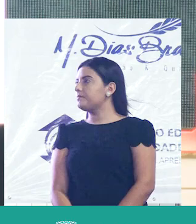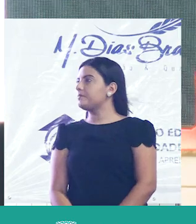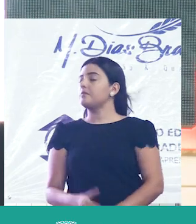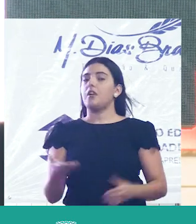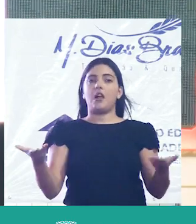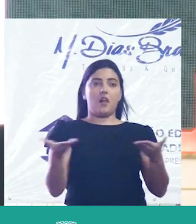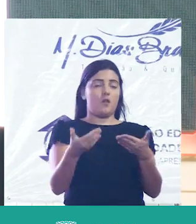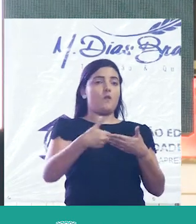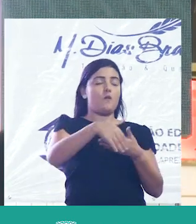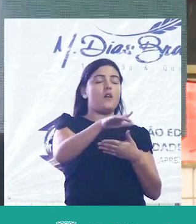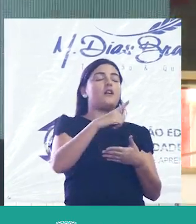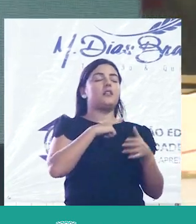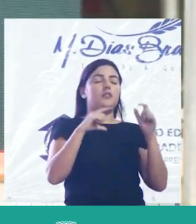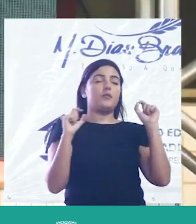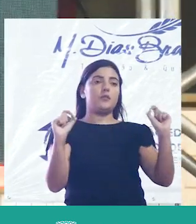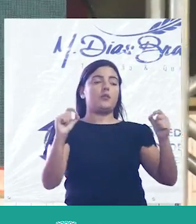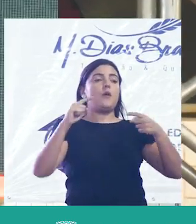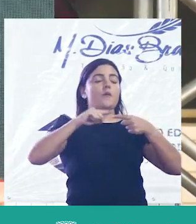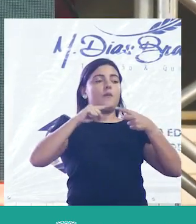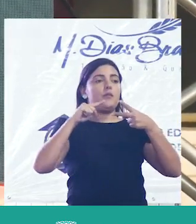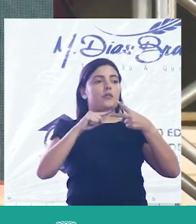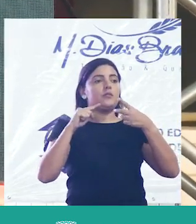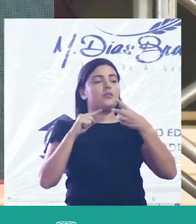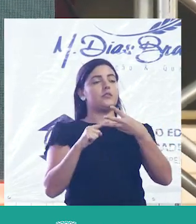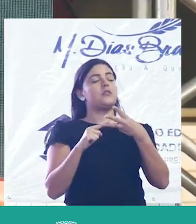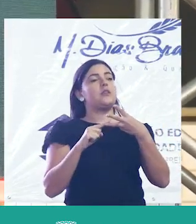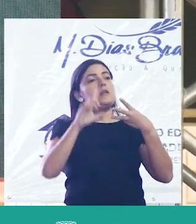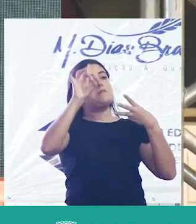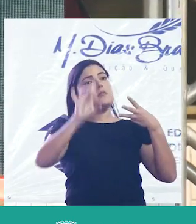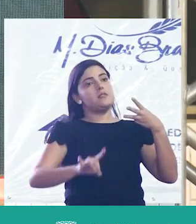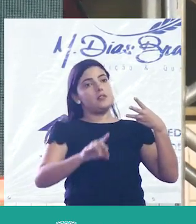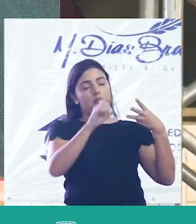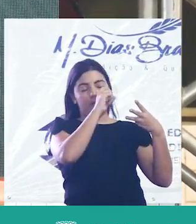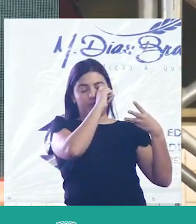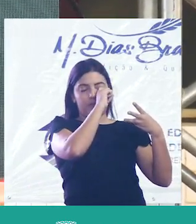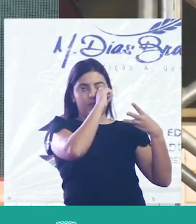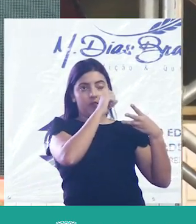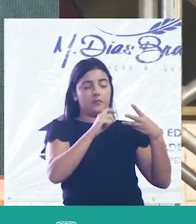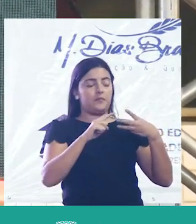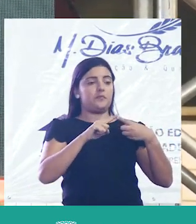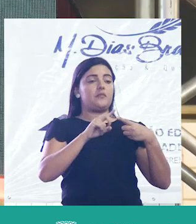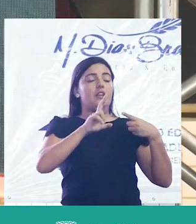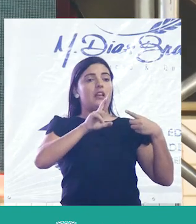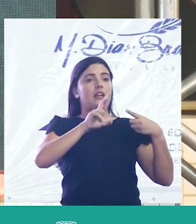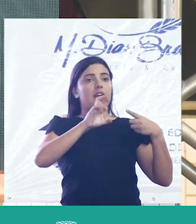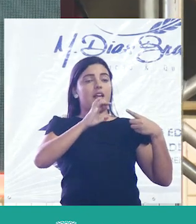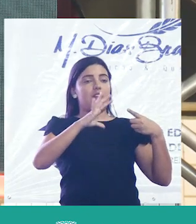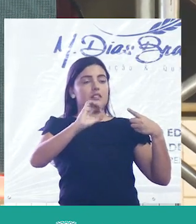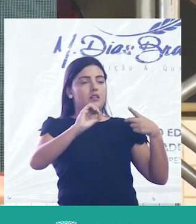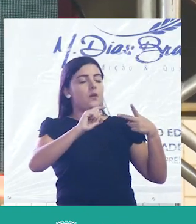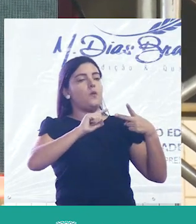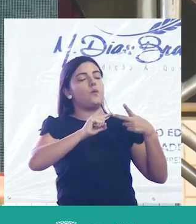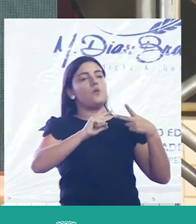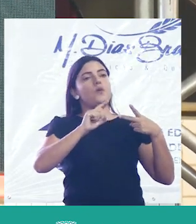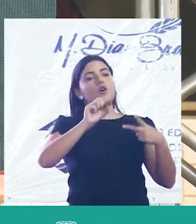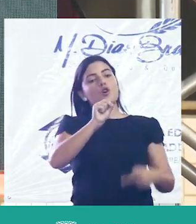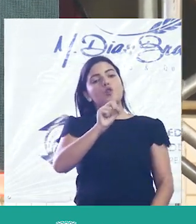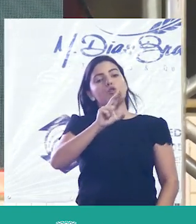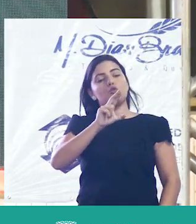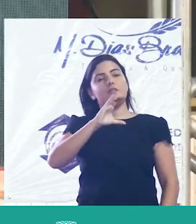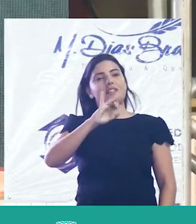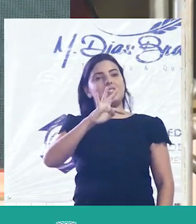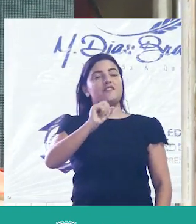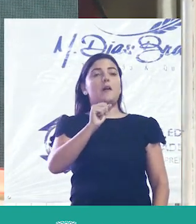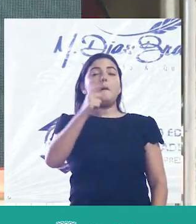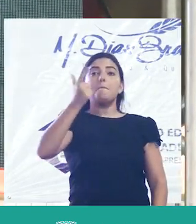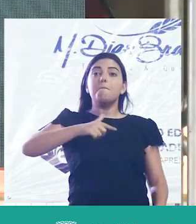questão, tivemos, portanto, 3 situações especiais. Reações sucessivas, ou seja, mais de uma